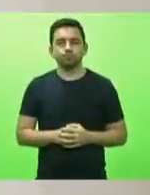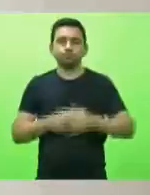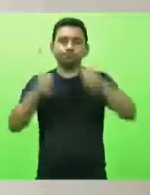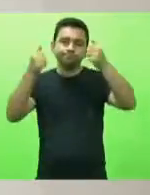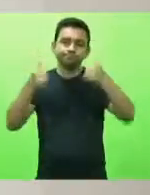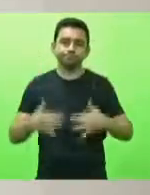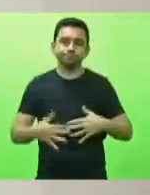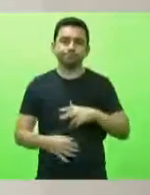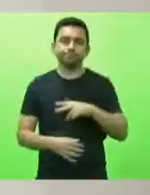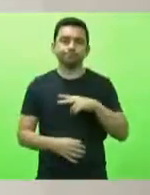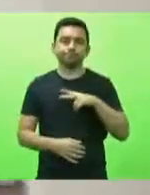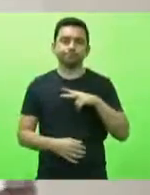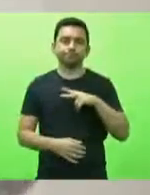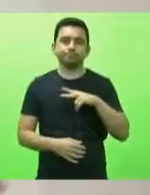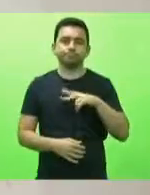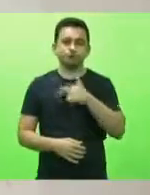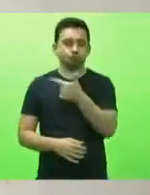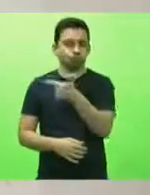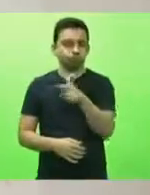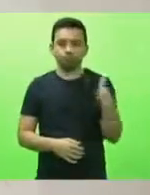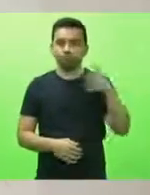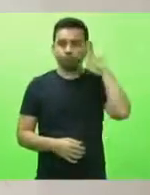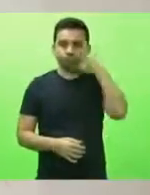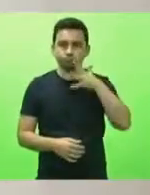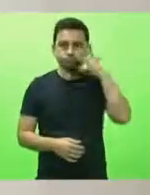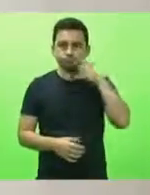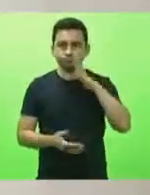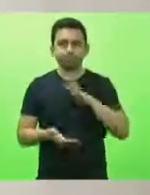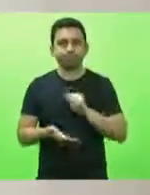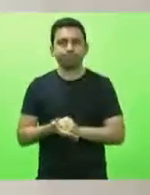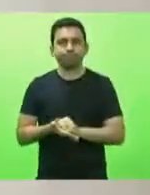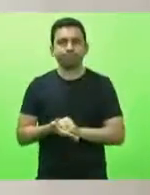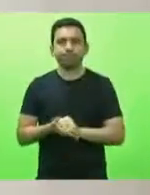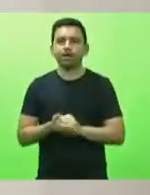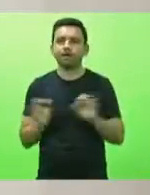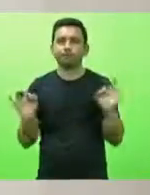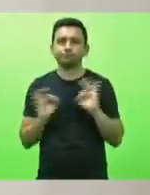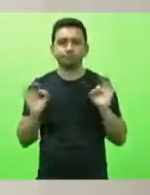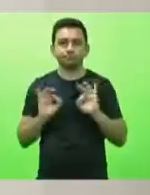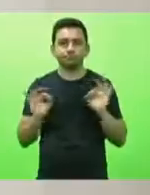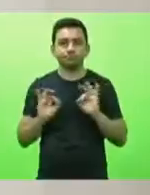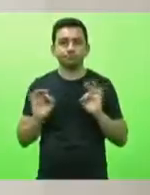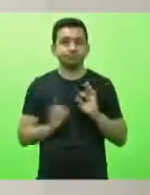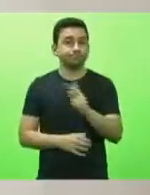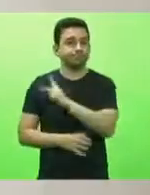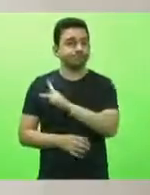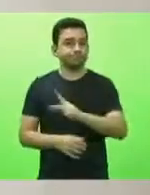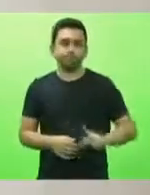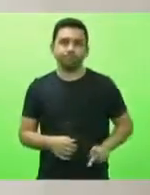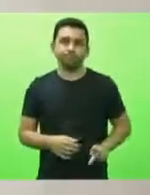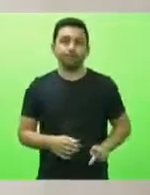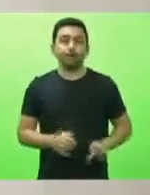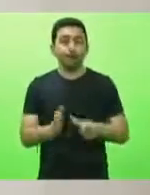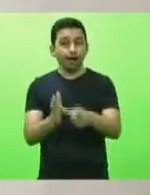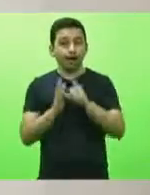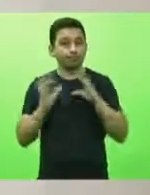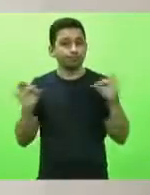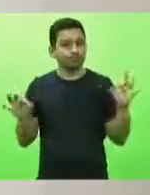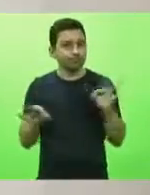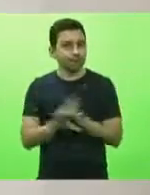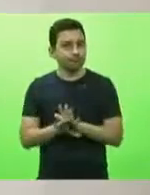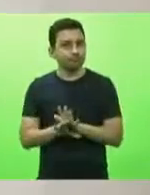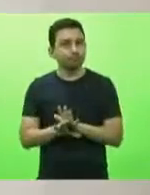Explicações pessoais. Não houve oradores inscritos. Nada mais havendo, senhor presidente, antes de encerrar a